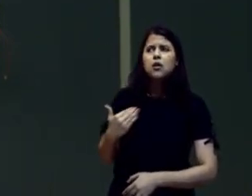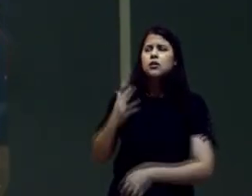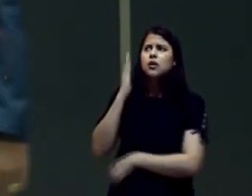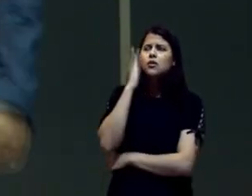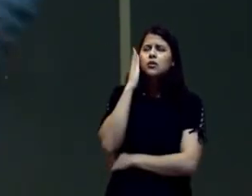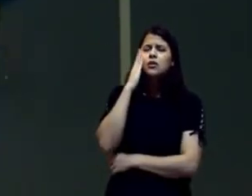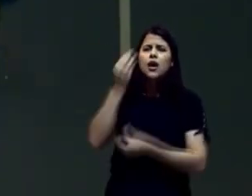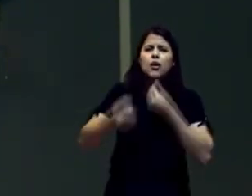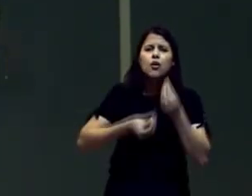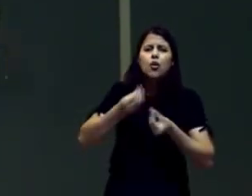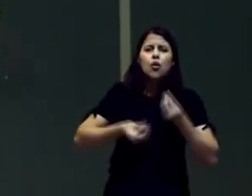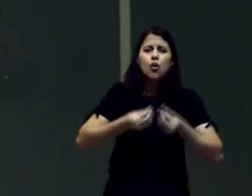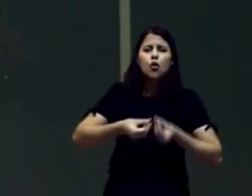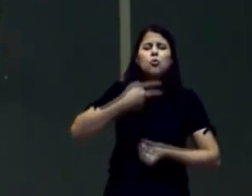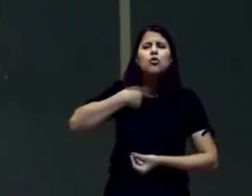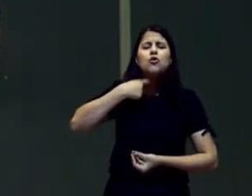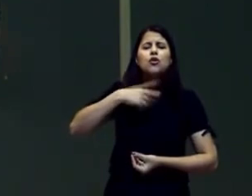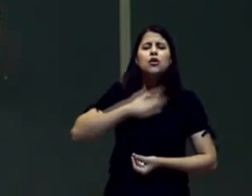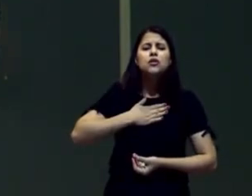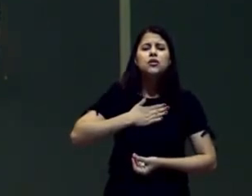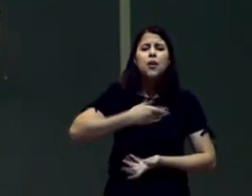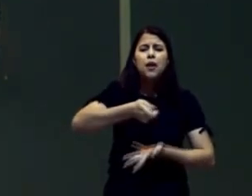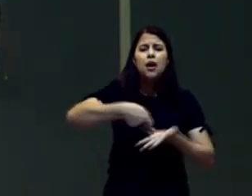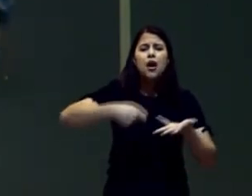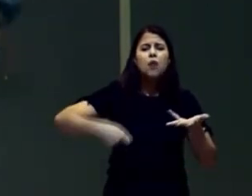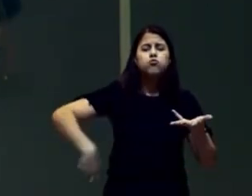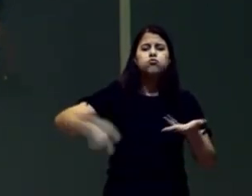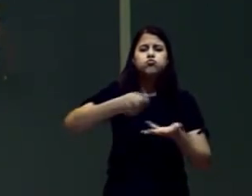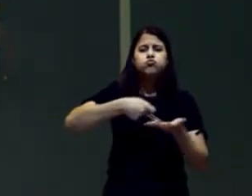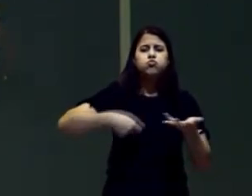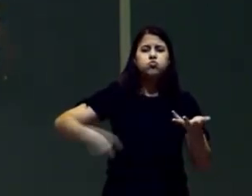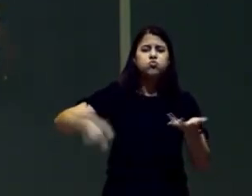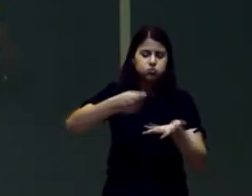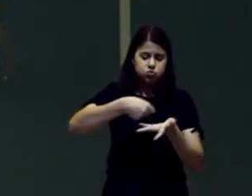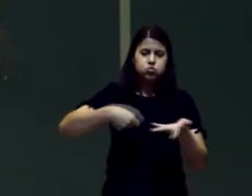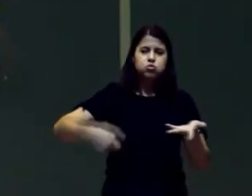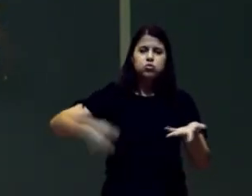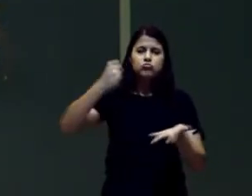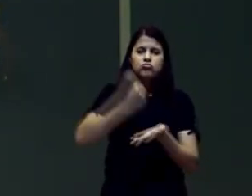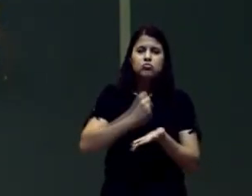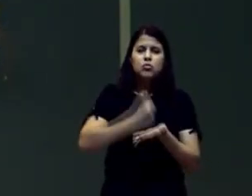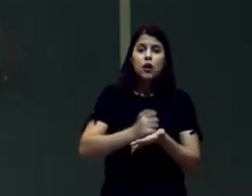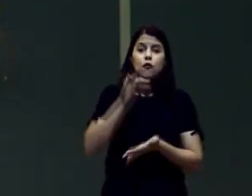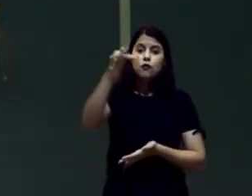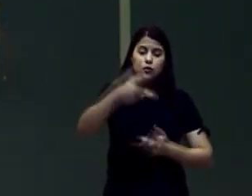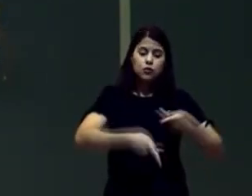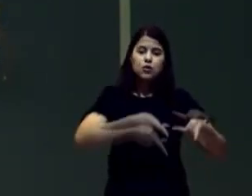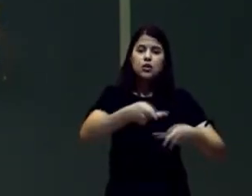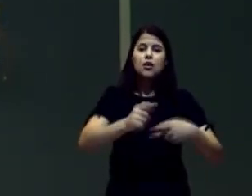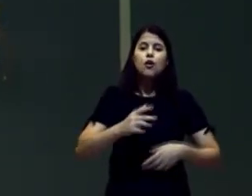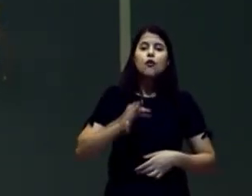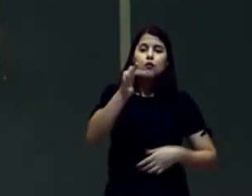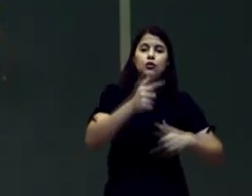deixaríamos como última intenção da nossa vontade um escrito para nossos herdeiros, para que